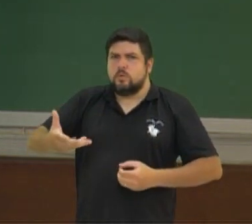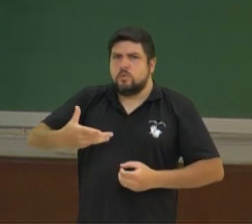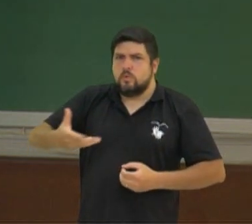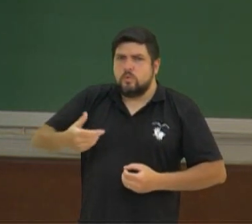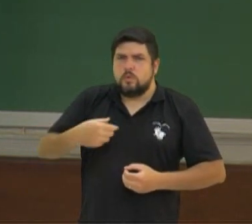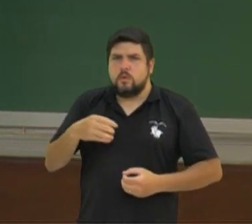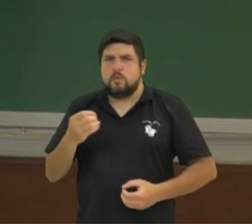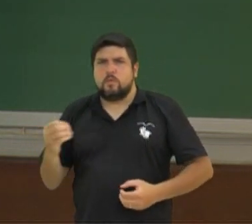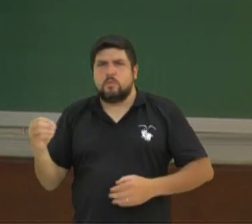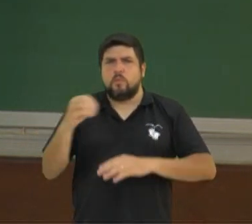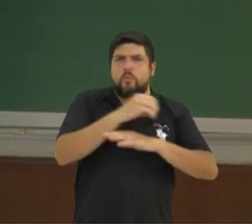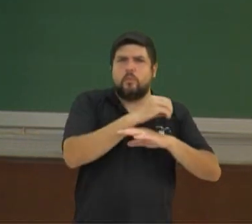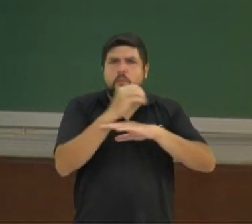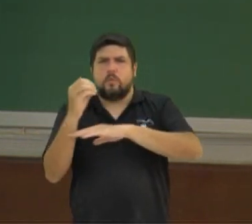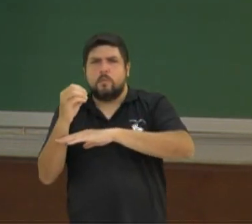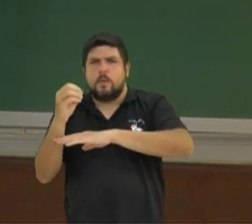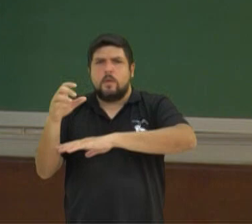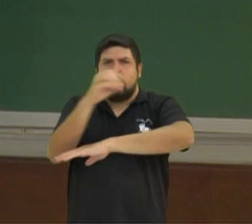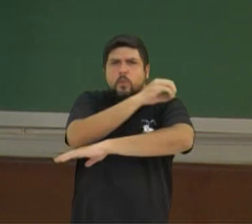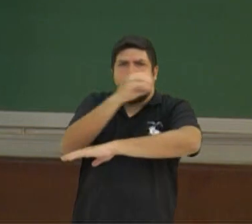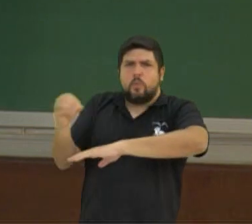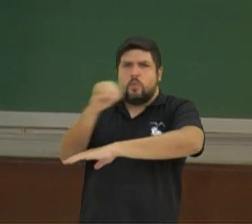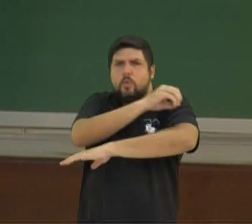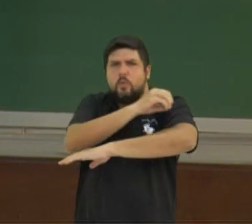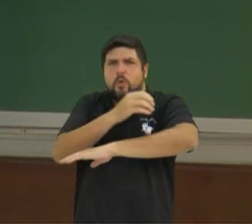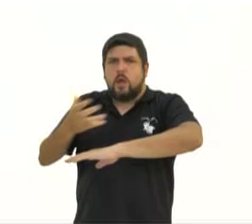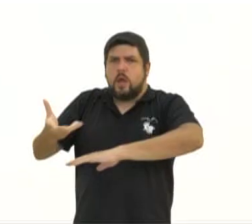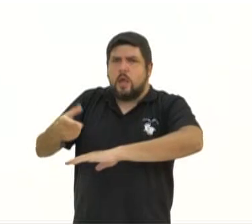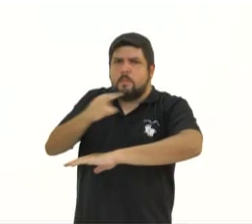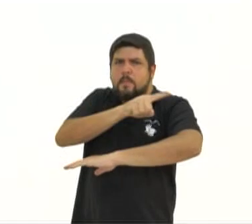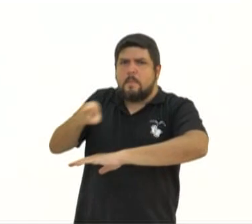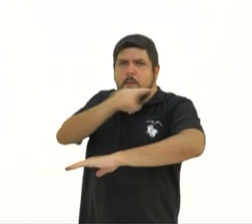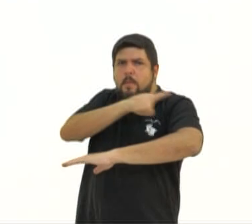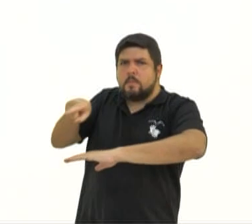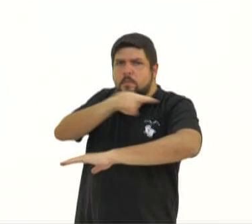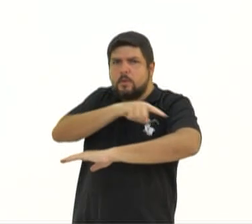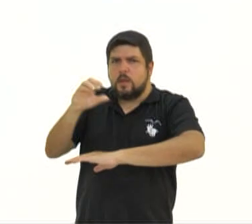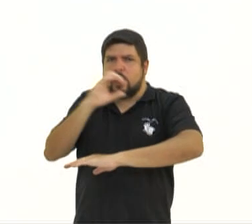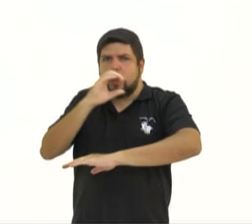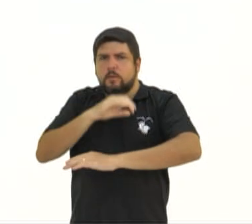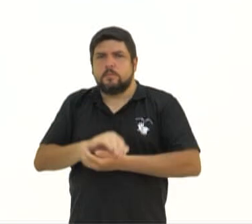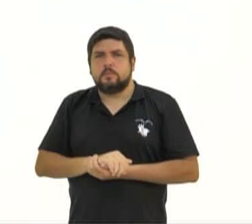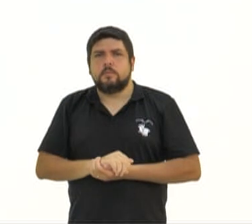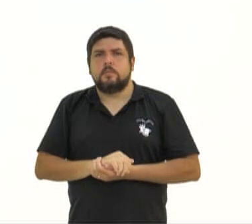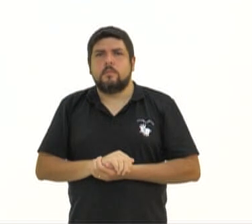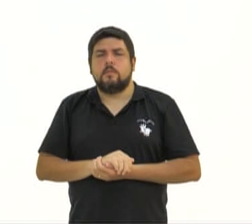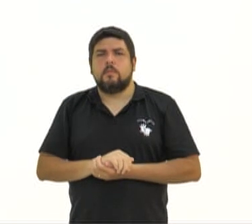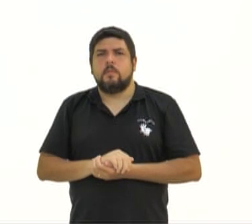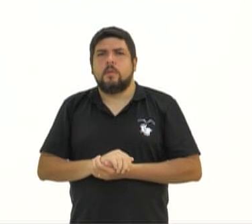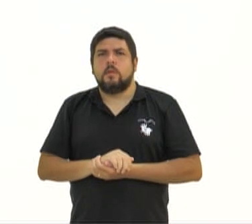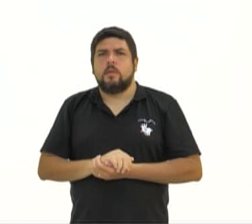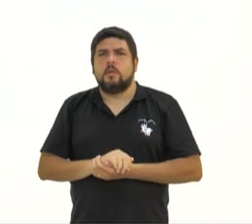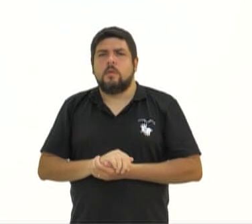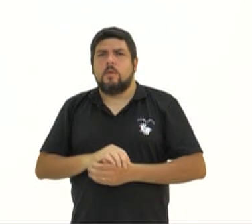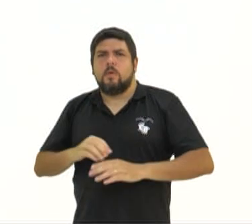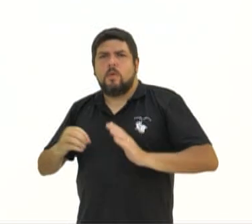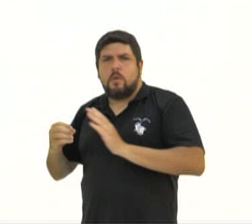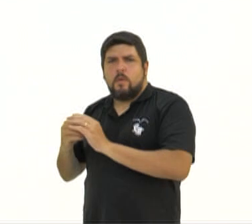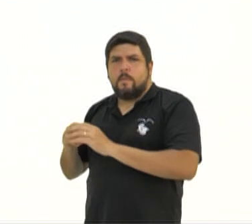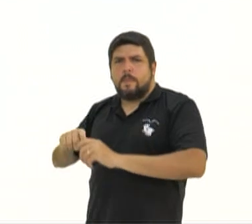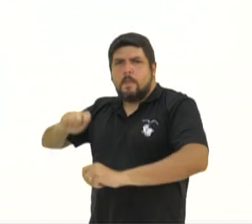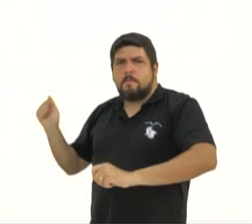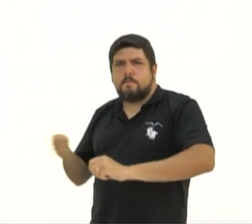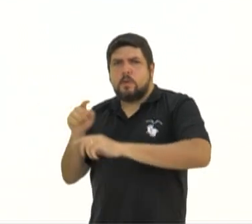da peteca, você vê como o jogo é bem rápido, né? Então a pergunta fala o quê? Qual a velocidade máxima que a peteca